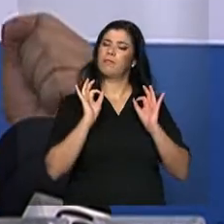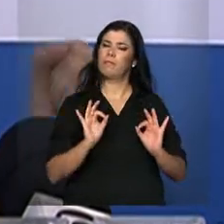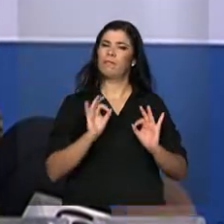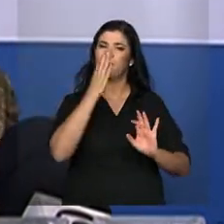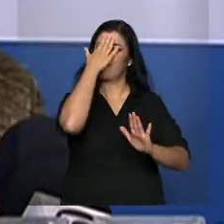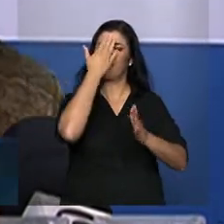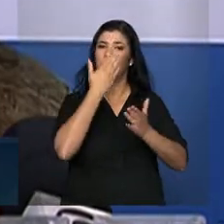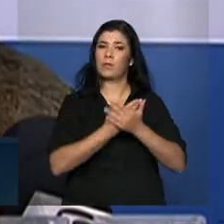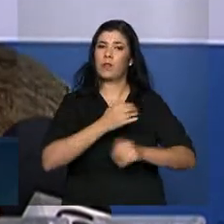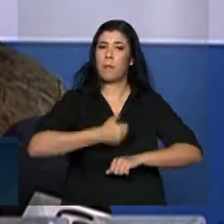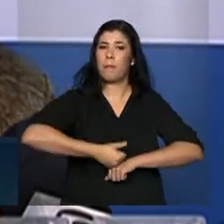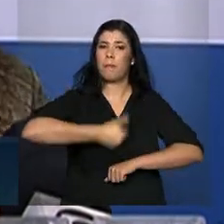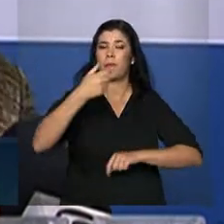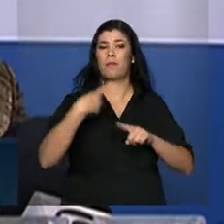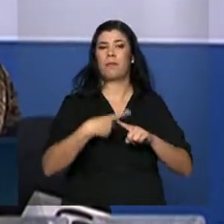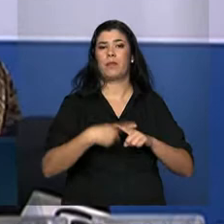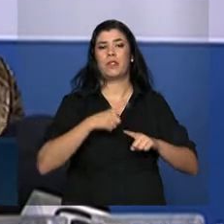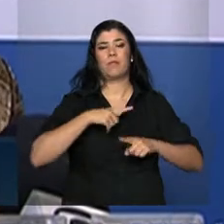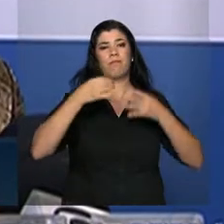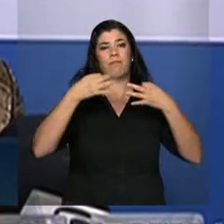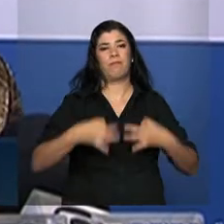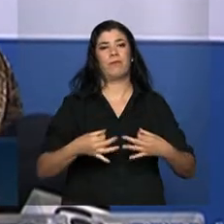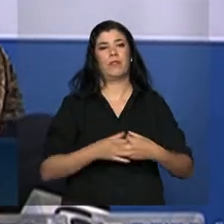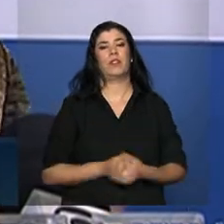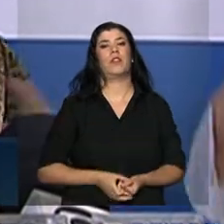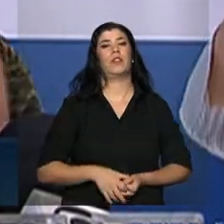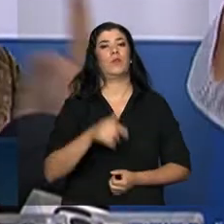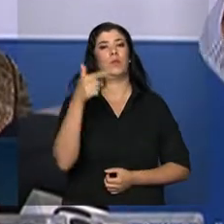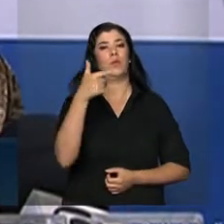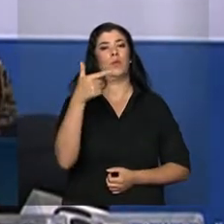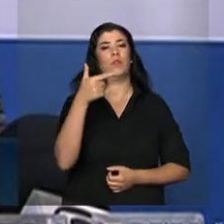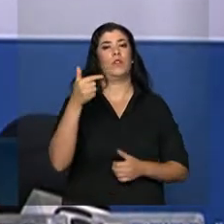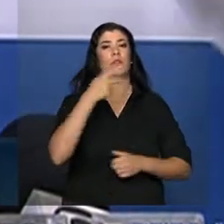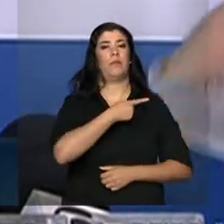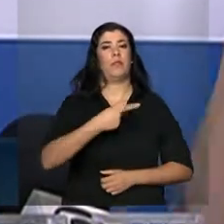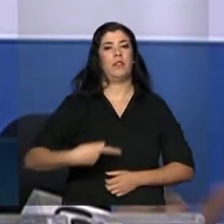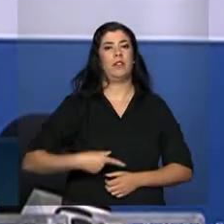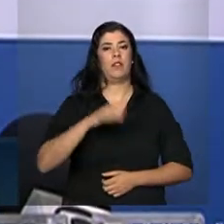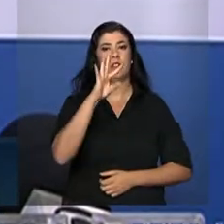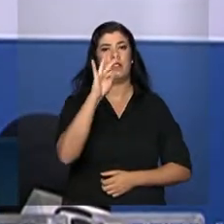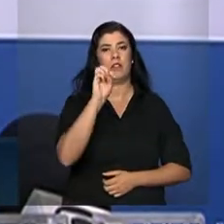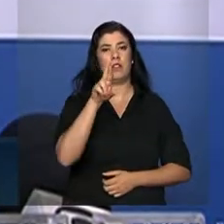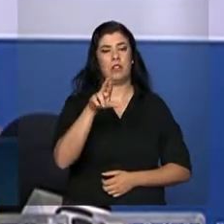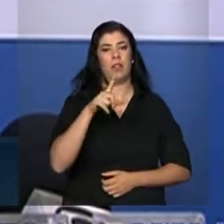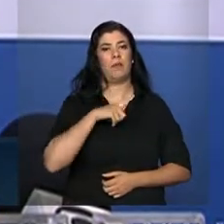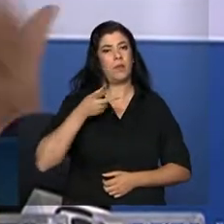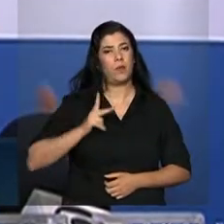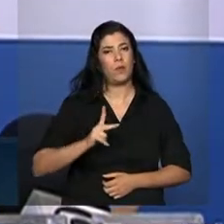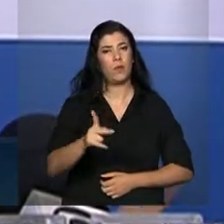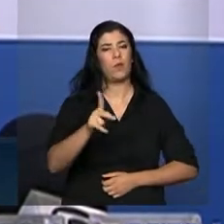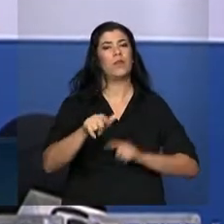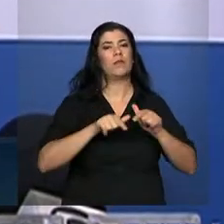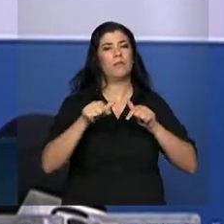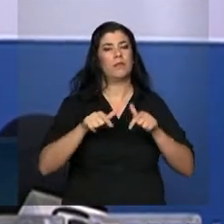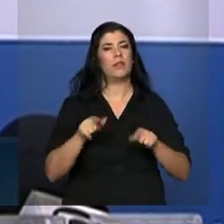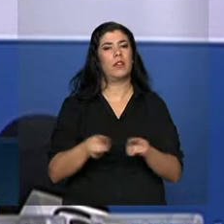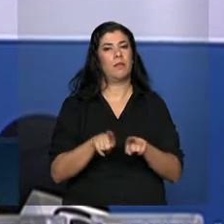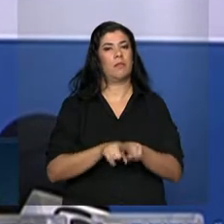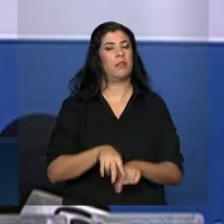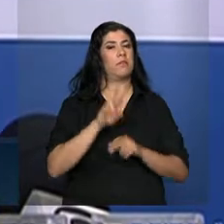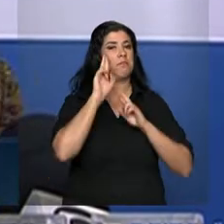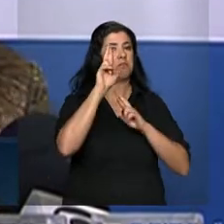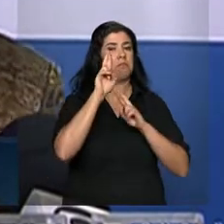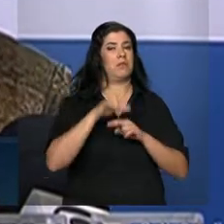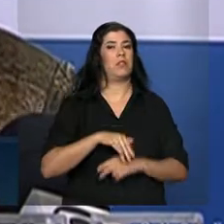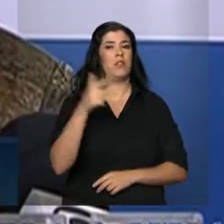certeza que o vice-presidente Temer tem todas as condições. Primeiro, tem autoridade de ser